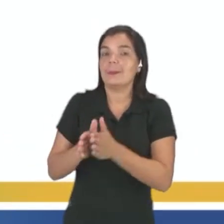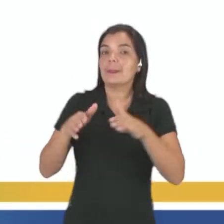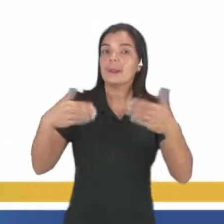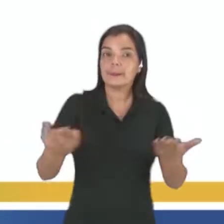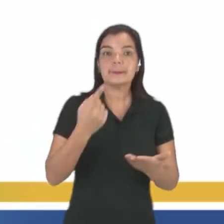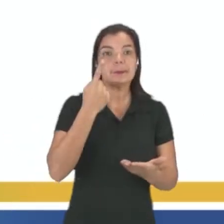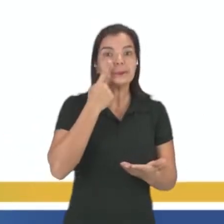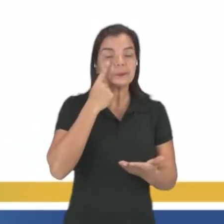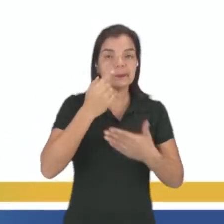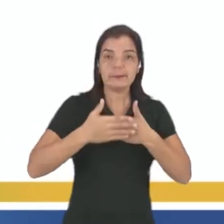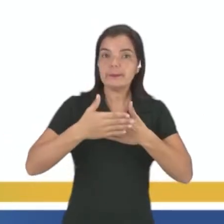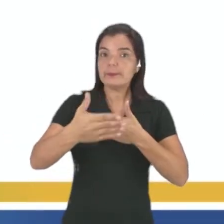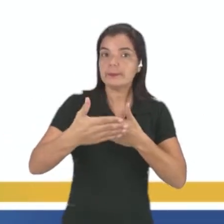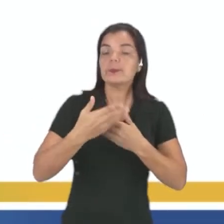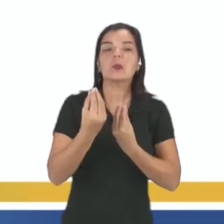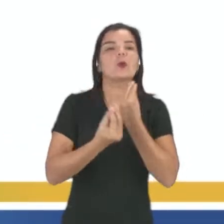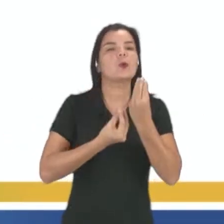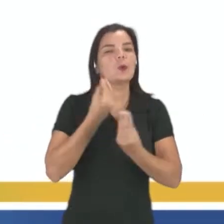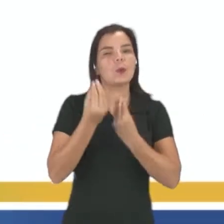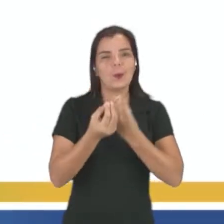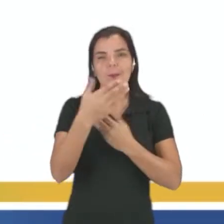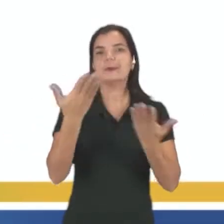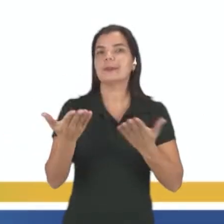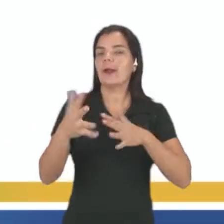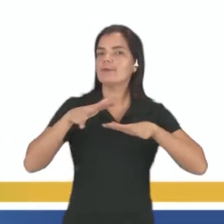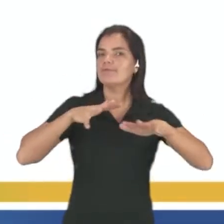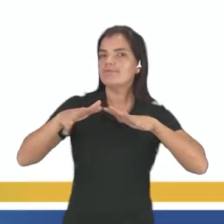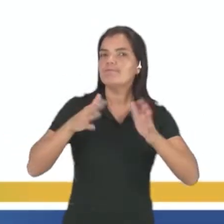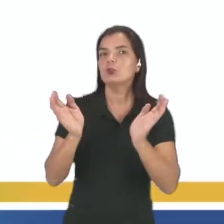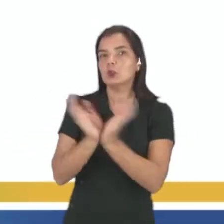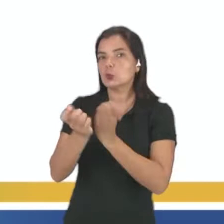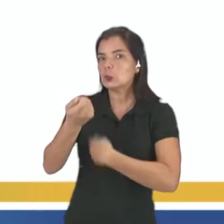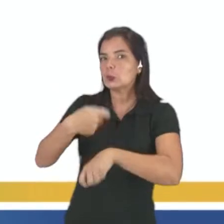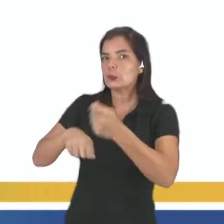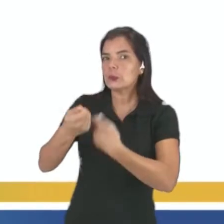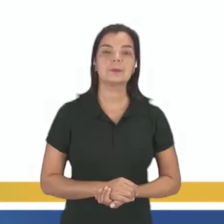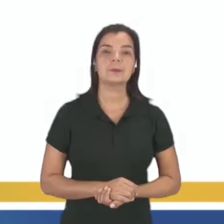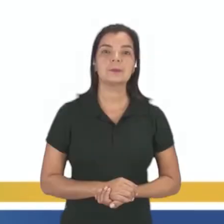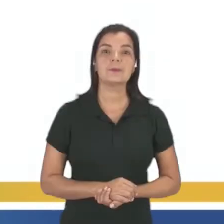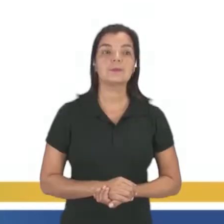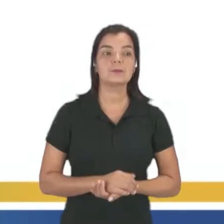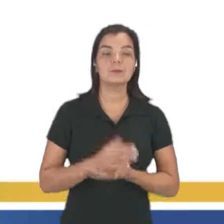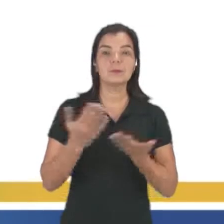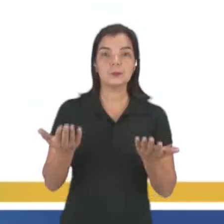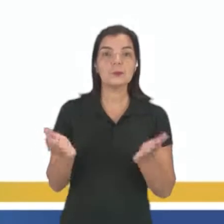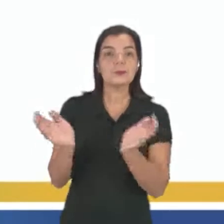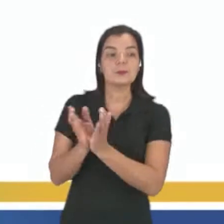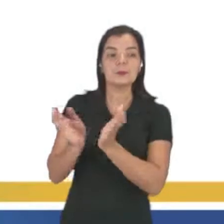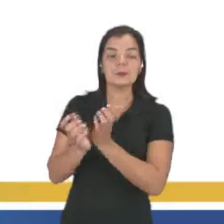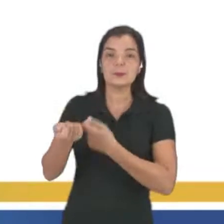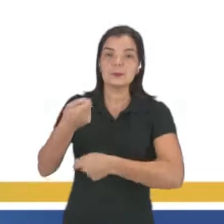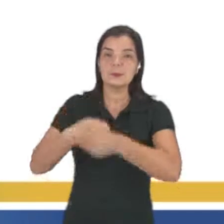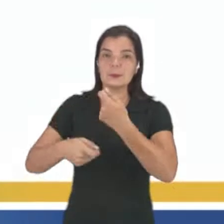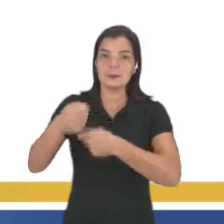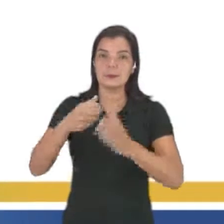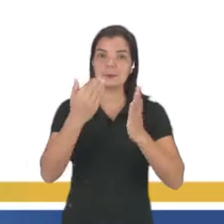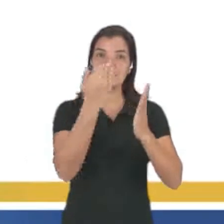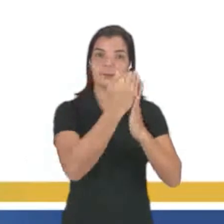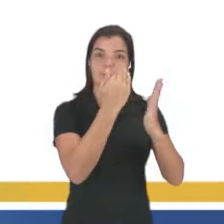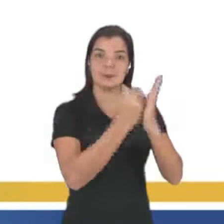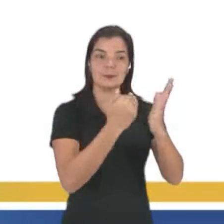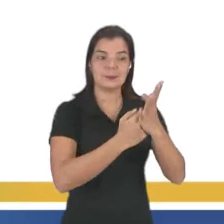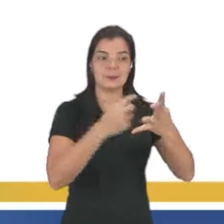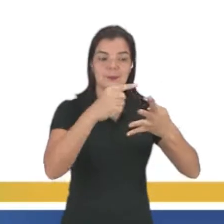Então vejamos daqui para frente como é que funciona a dinâmica dos blocos econômicos. Os blocos econômicos são classificados